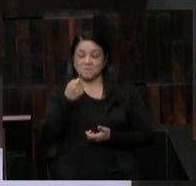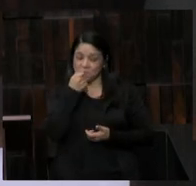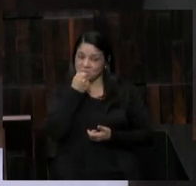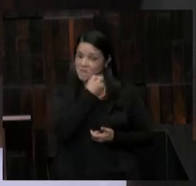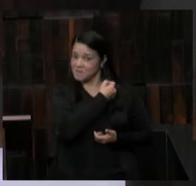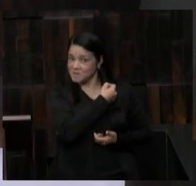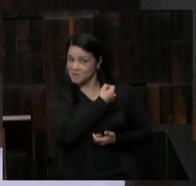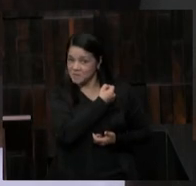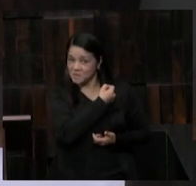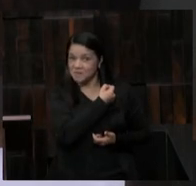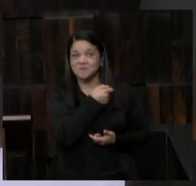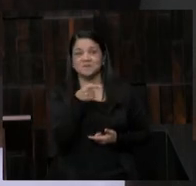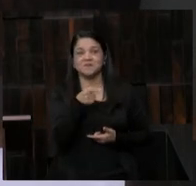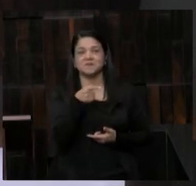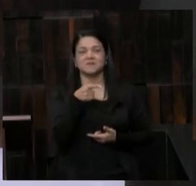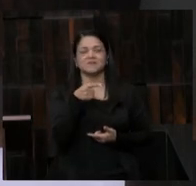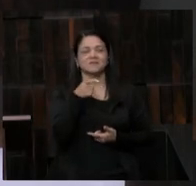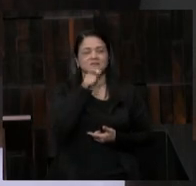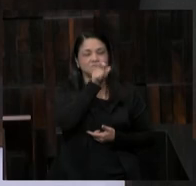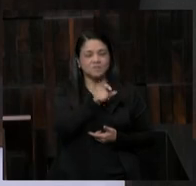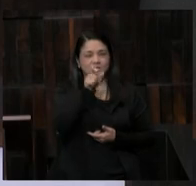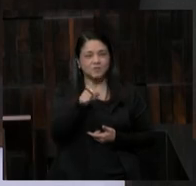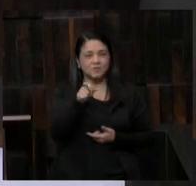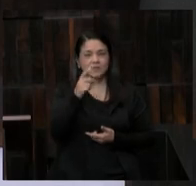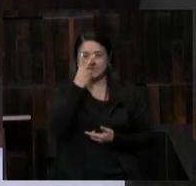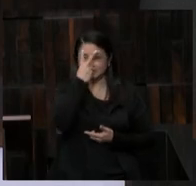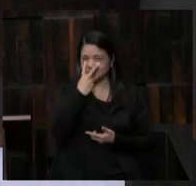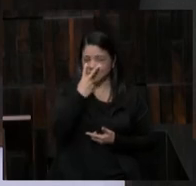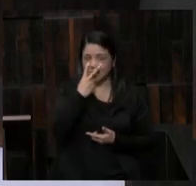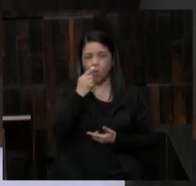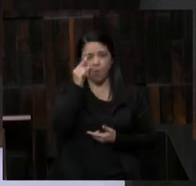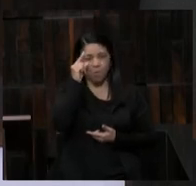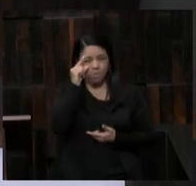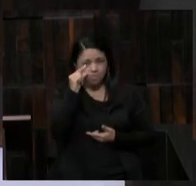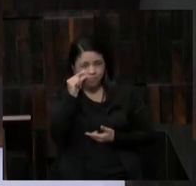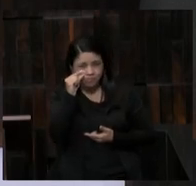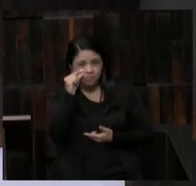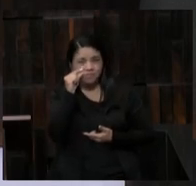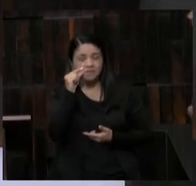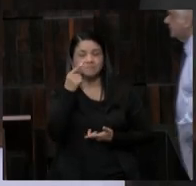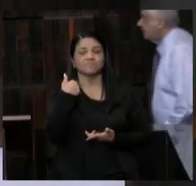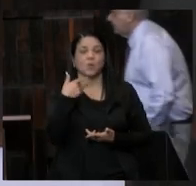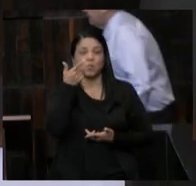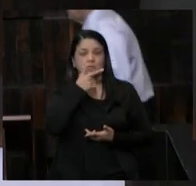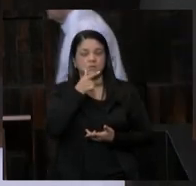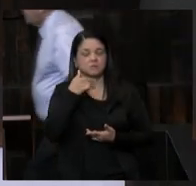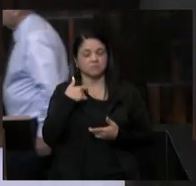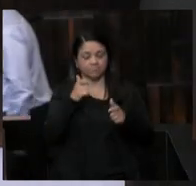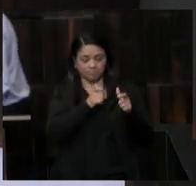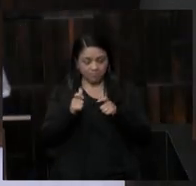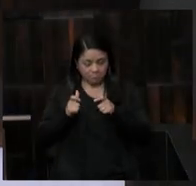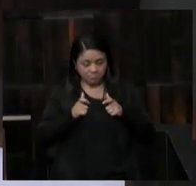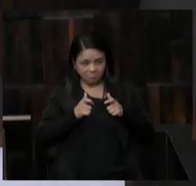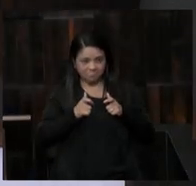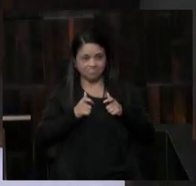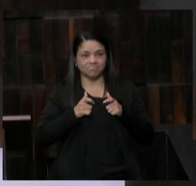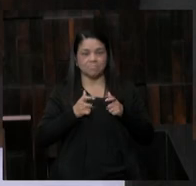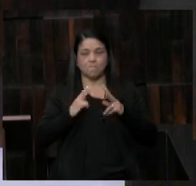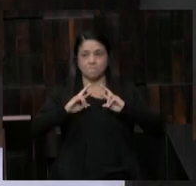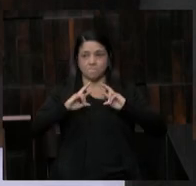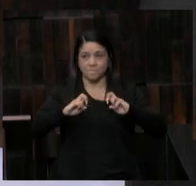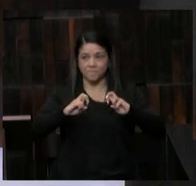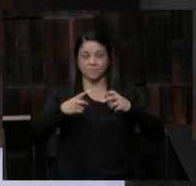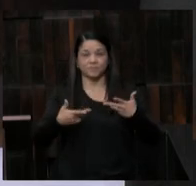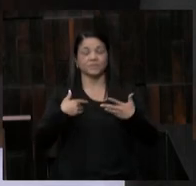que pessoas cegas ou de baixa visão possam entender, se localizar onde nós estamos aqui. Antes, deputada Carla,